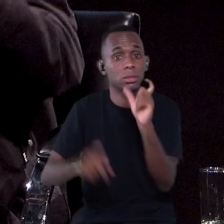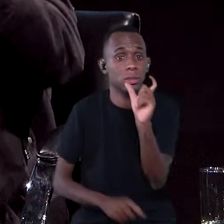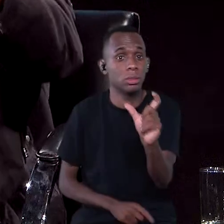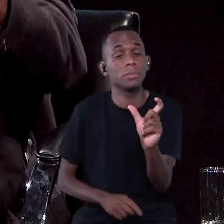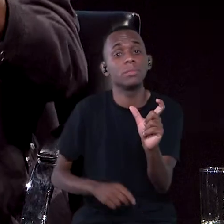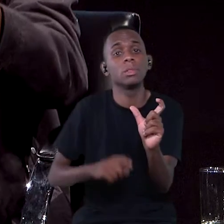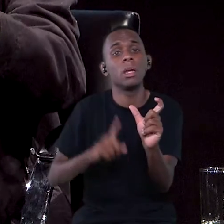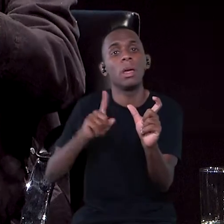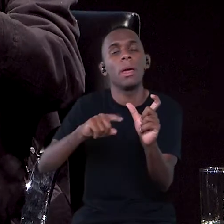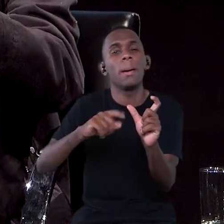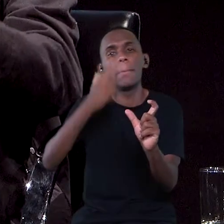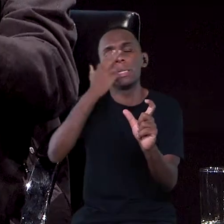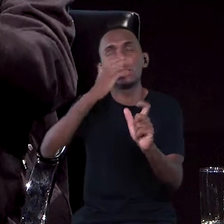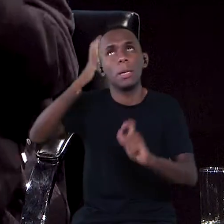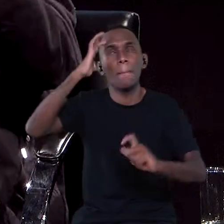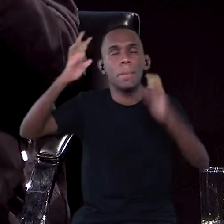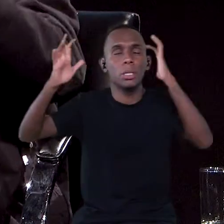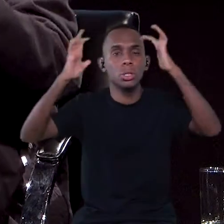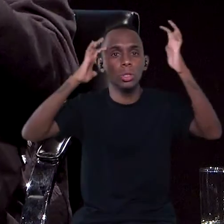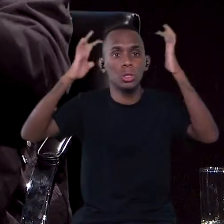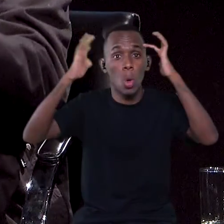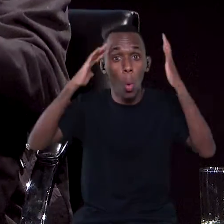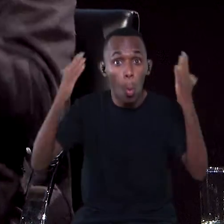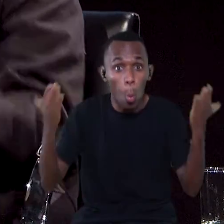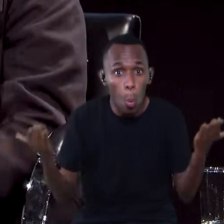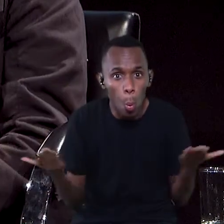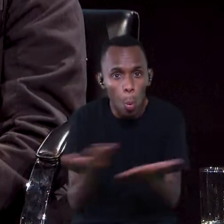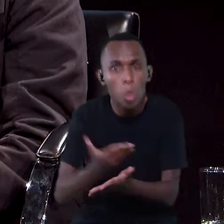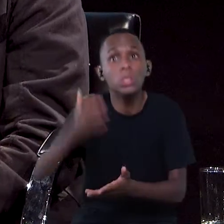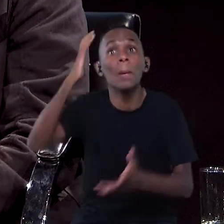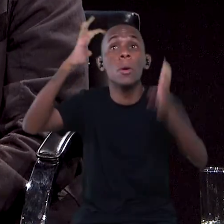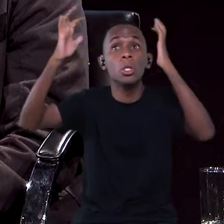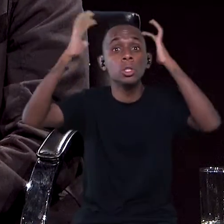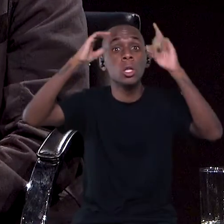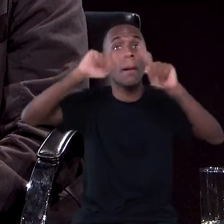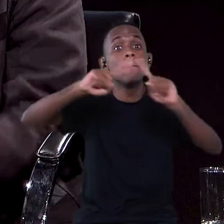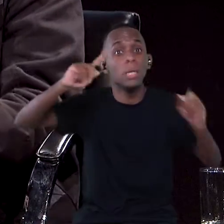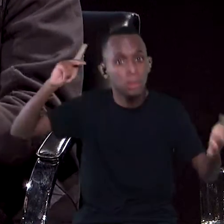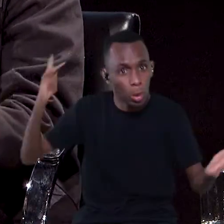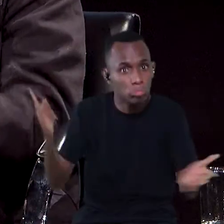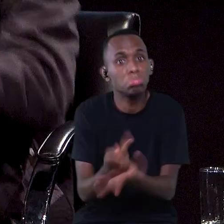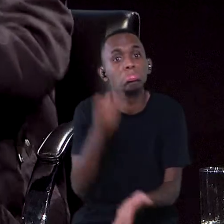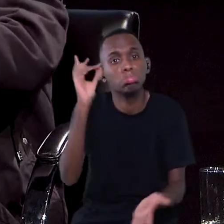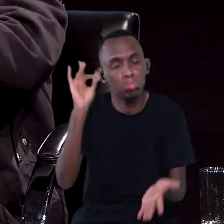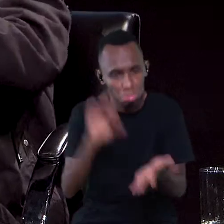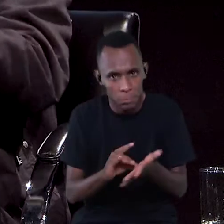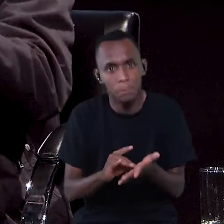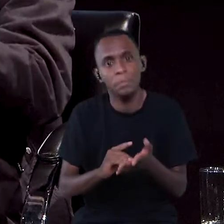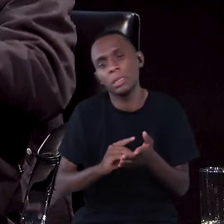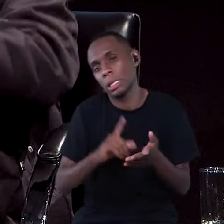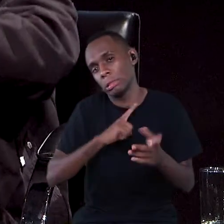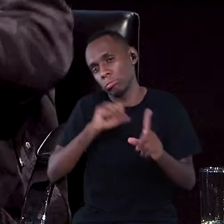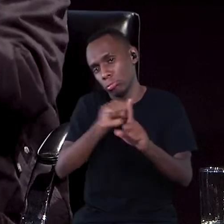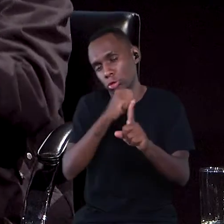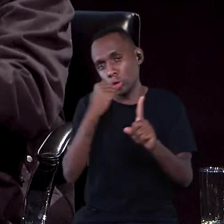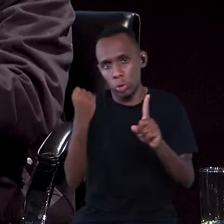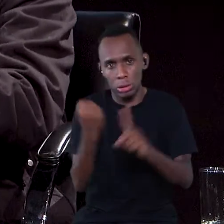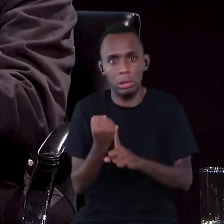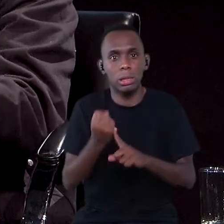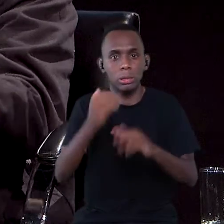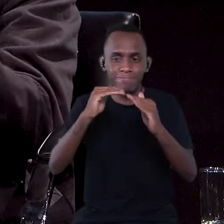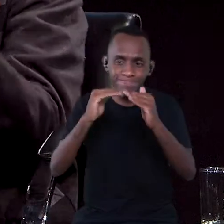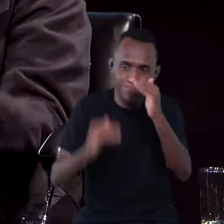uma projeção imaginária. Hoje, a gente tem que pensar em utopia como projeção real, como projeção histórica, ou seja, tem uma sociedade